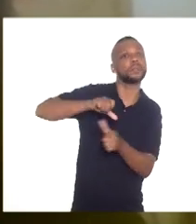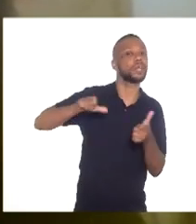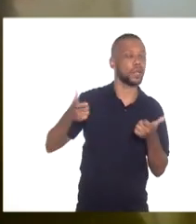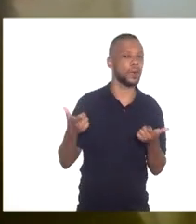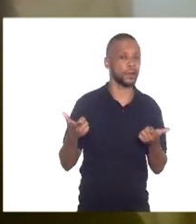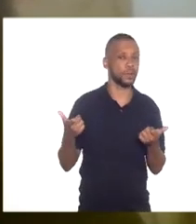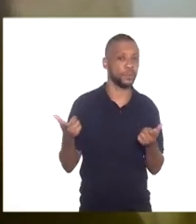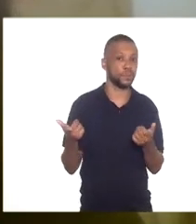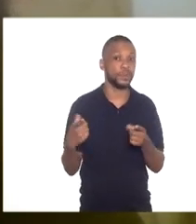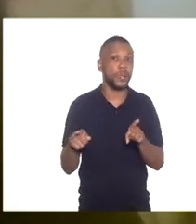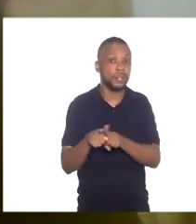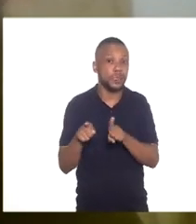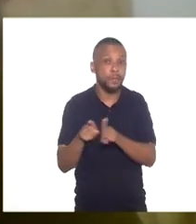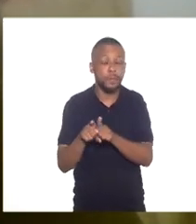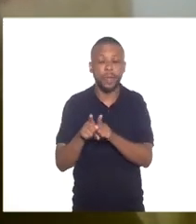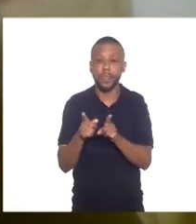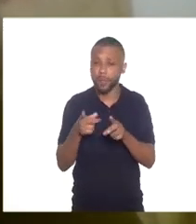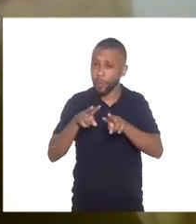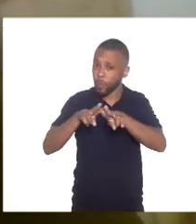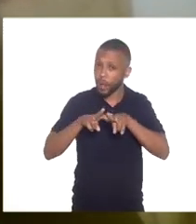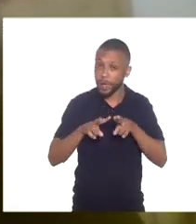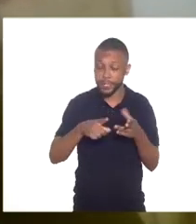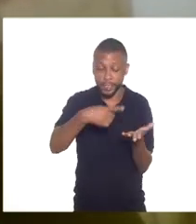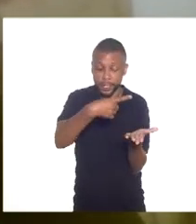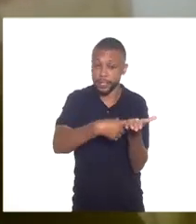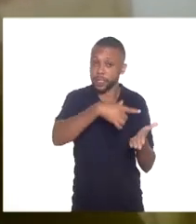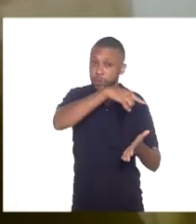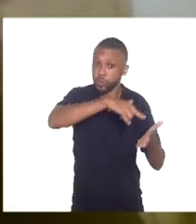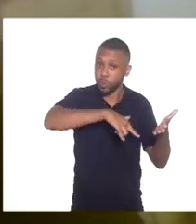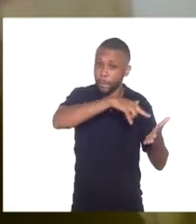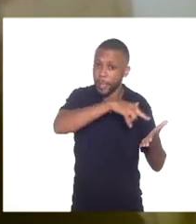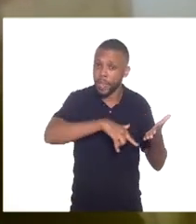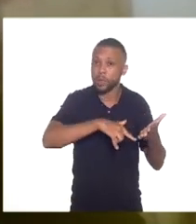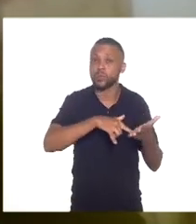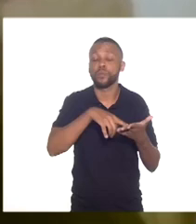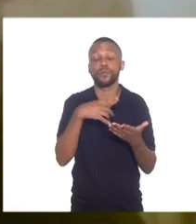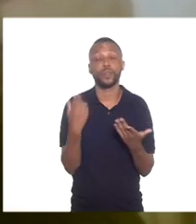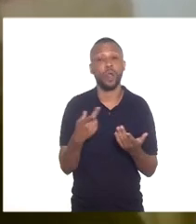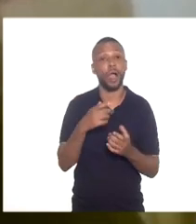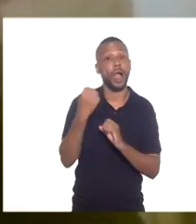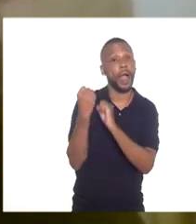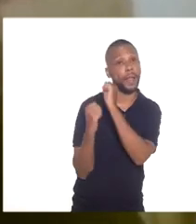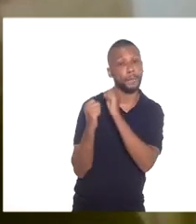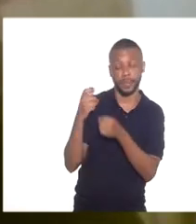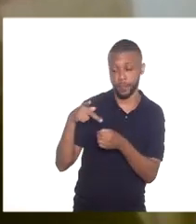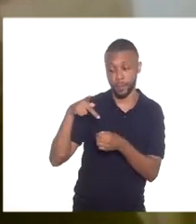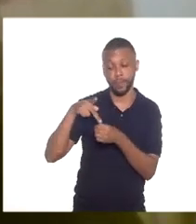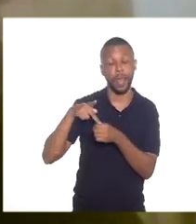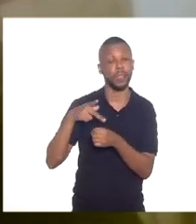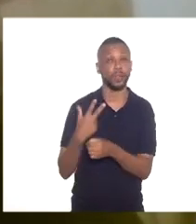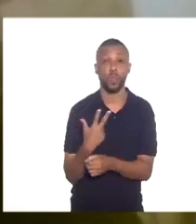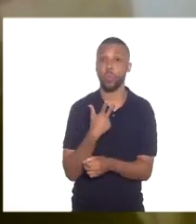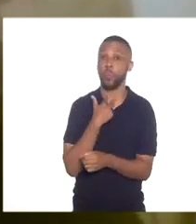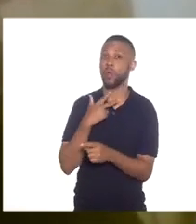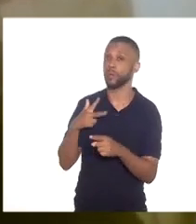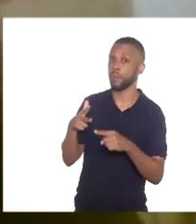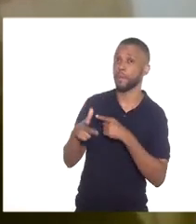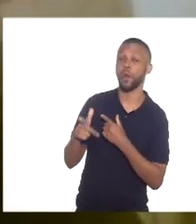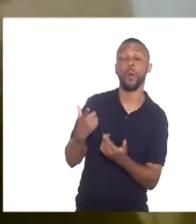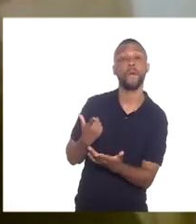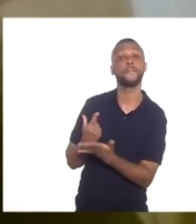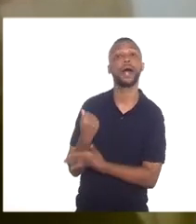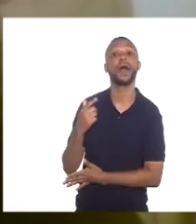também por força do termo de cessação de conduta, a Petrobras está impedida de comprar gás dos